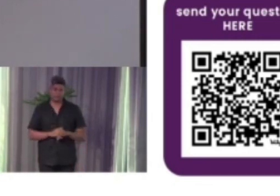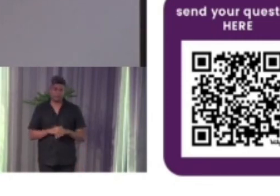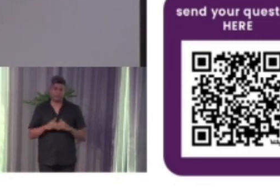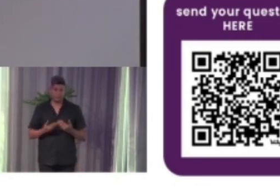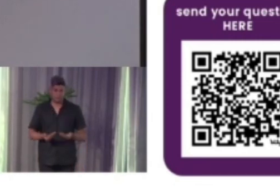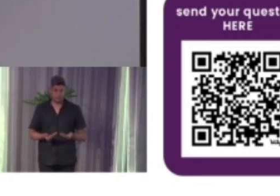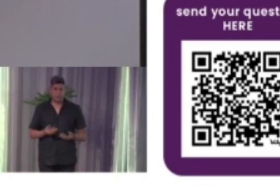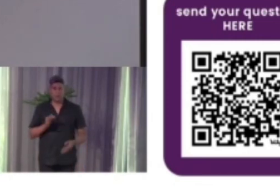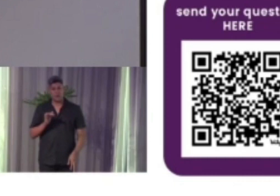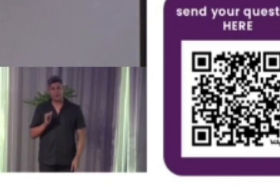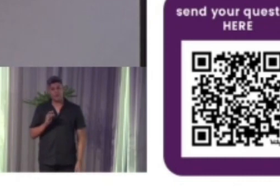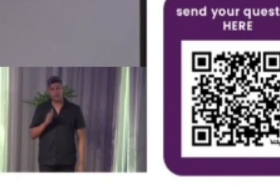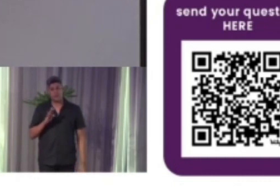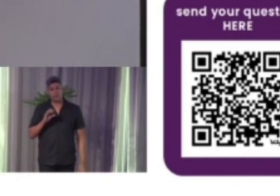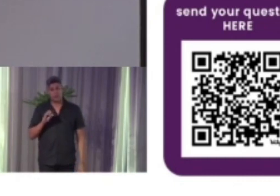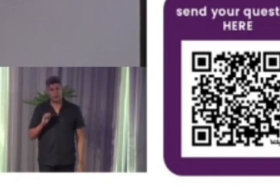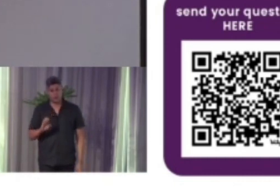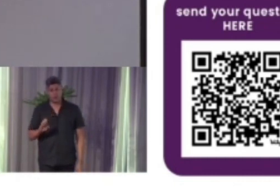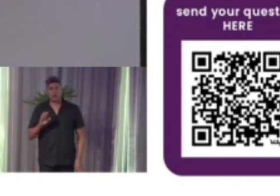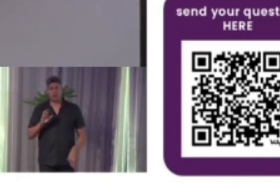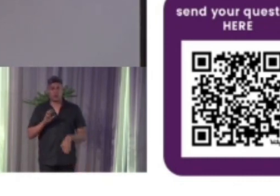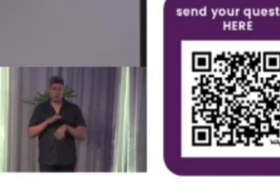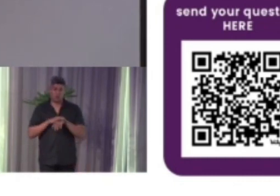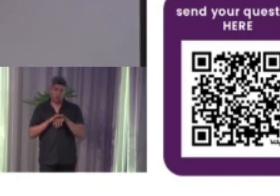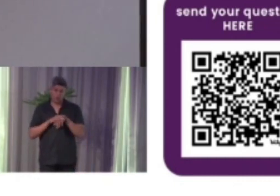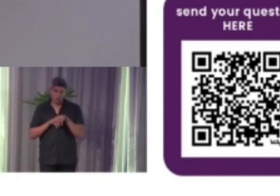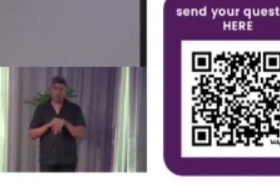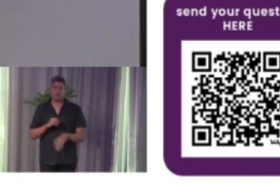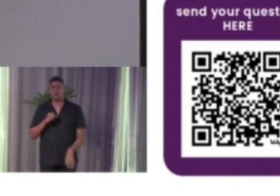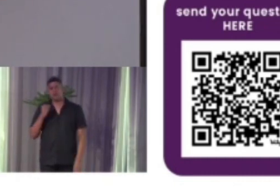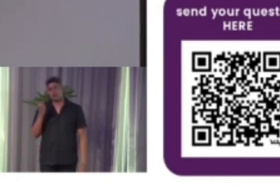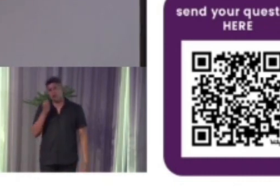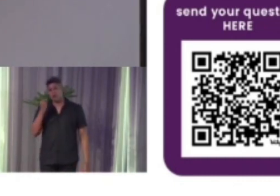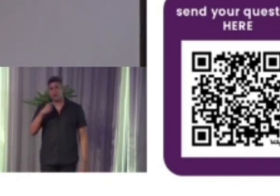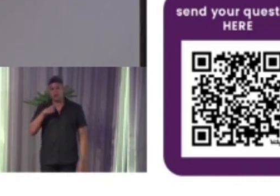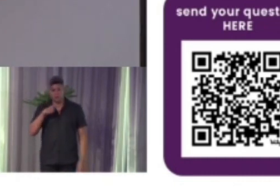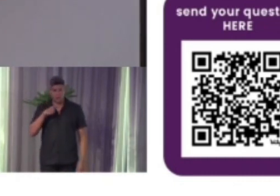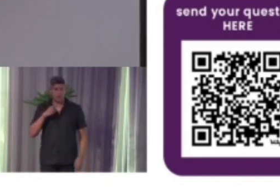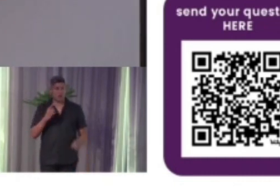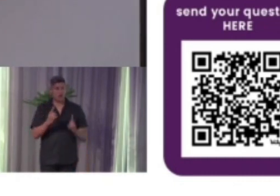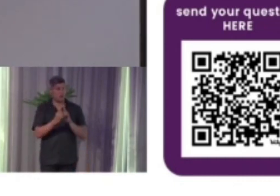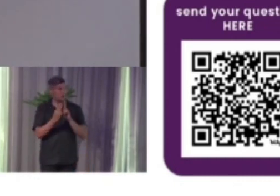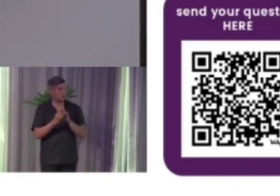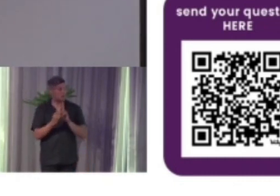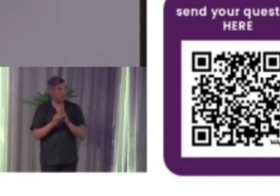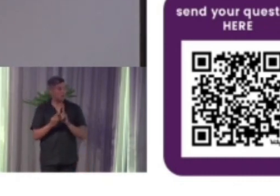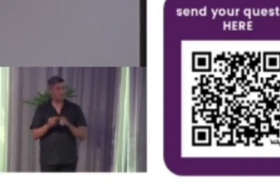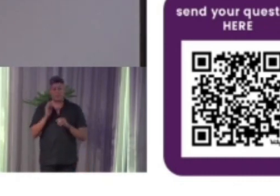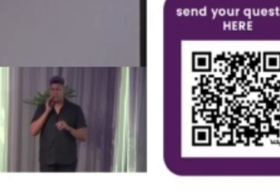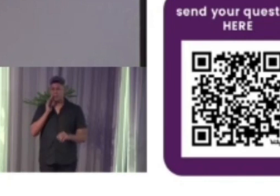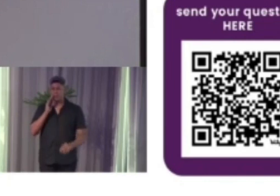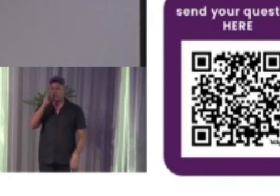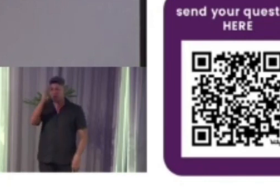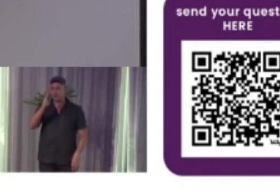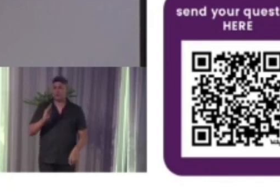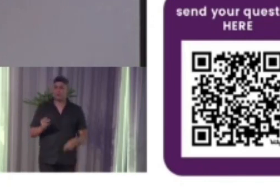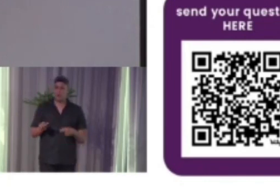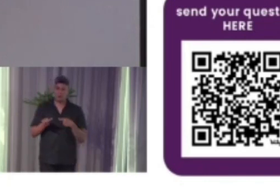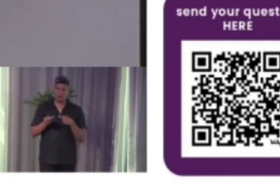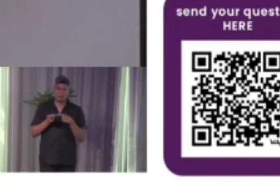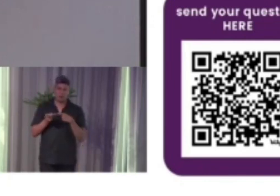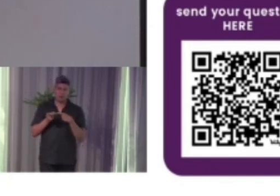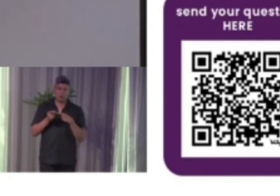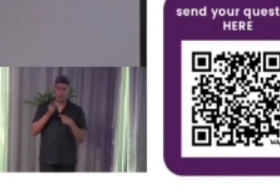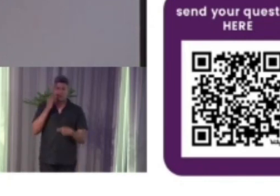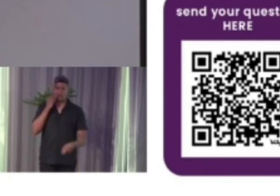rara, complexa, que tem historicamente um atendimento mais pediátrico, né? Graças a